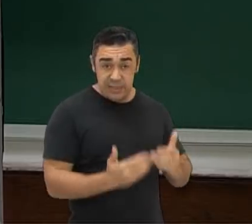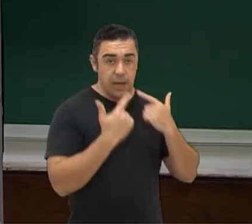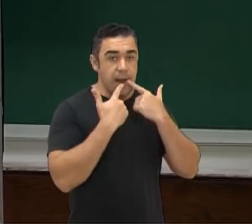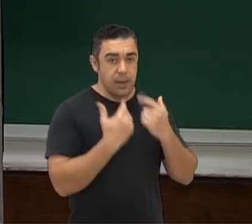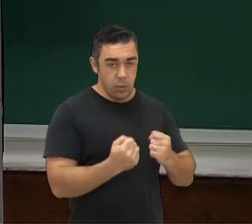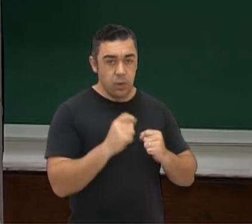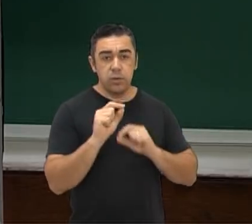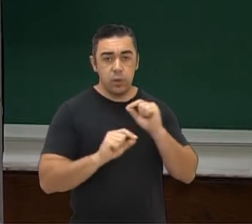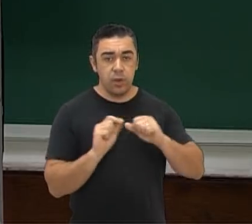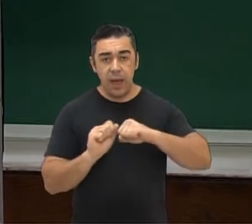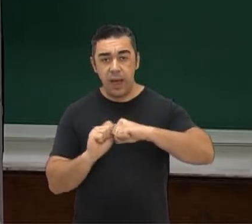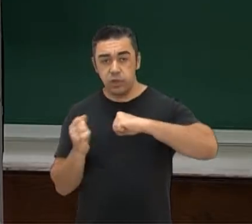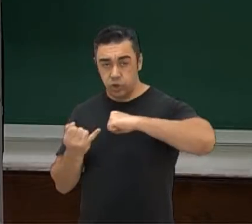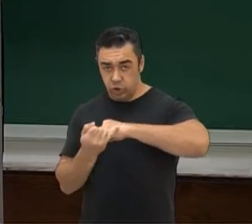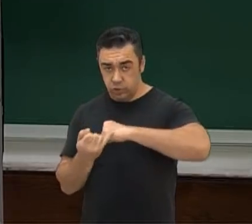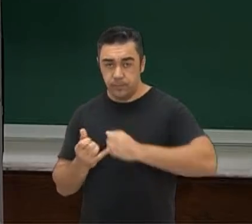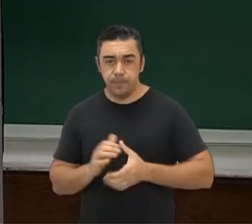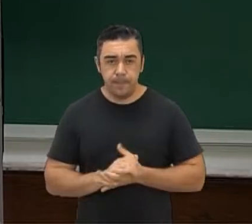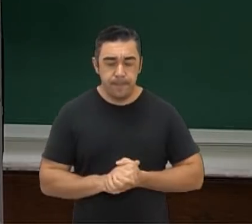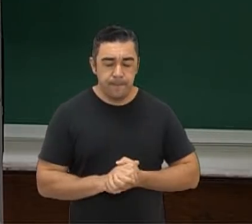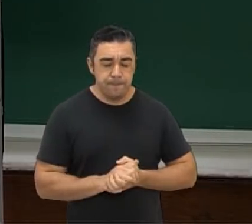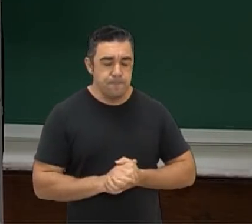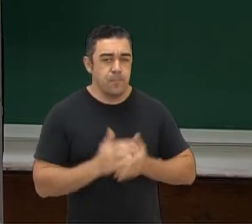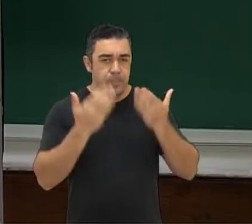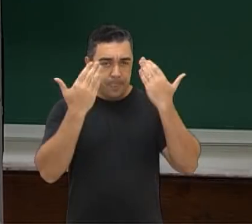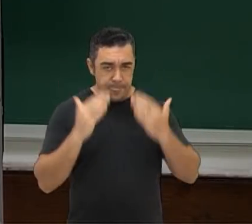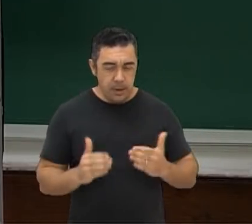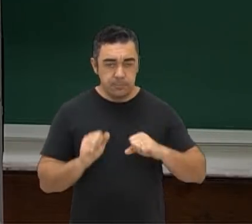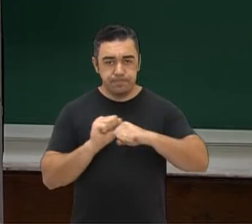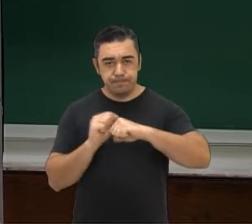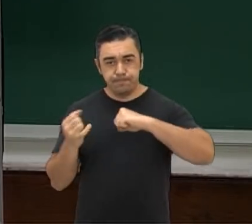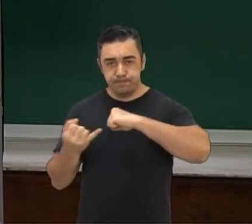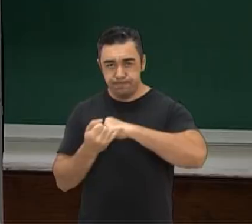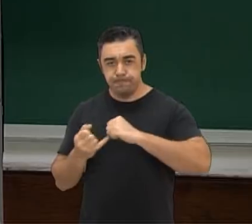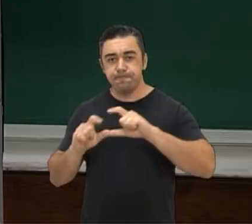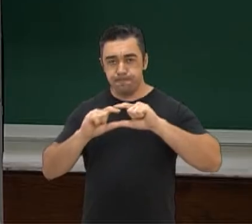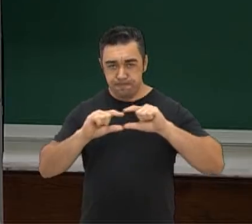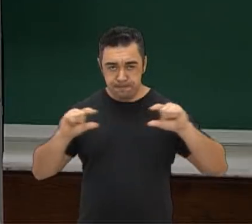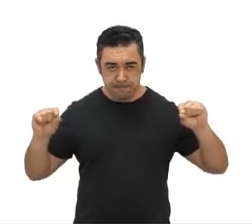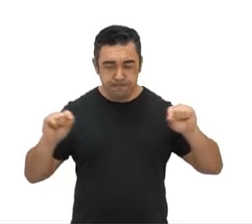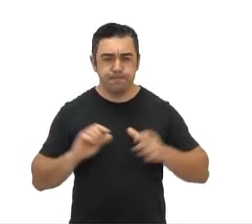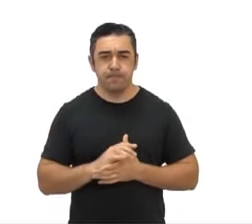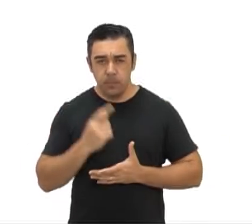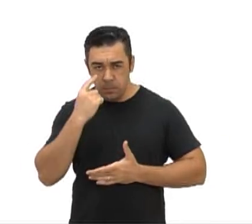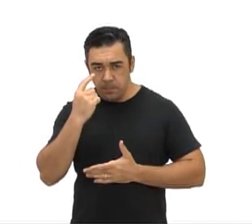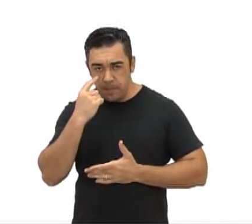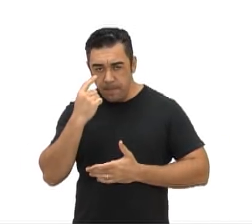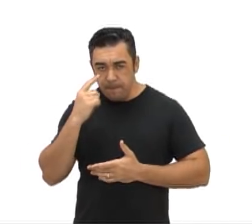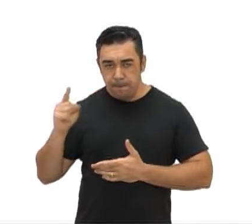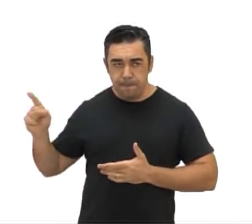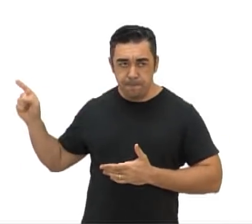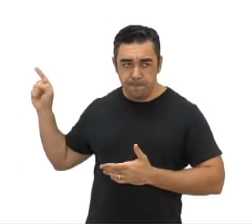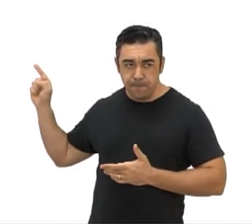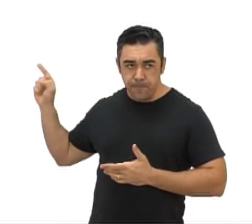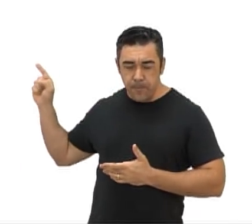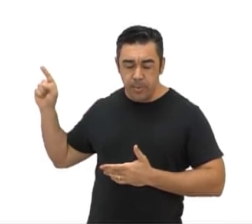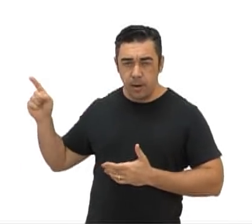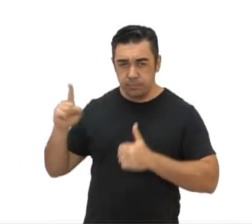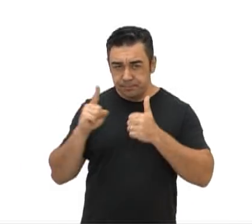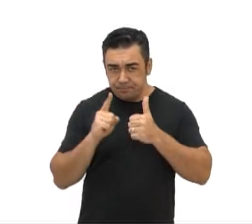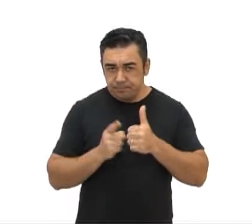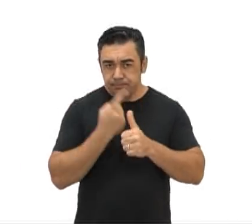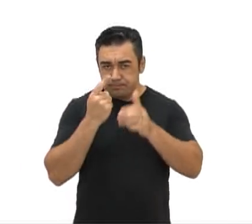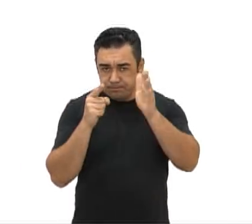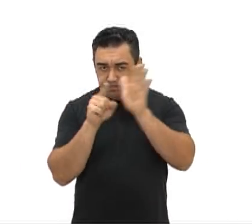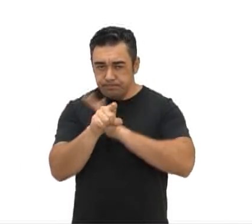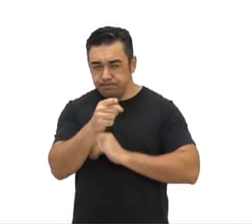dos adjetivos, né? Então vamos analisar ali o adjetivo na frase. Leiam comigo aqui o enunciado da primeira questão da